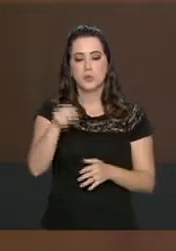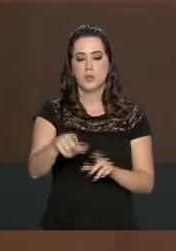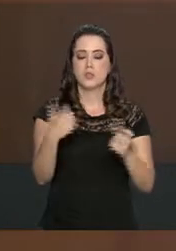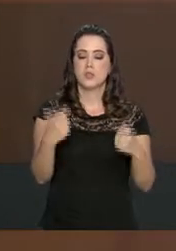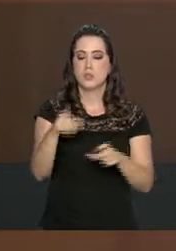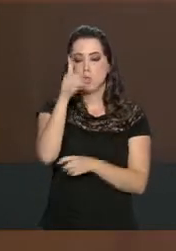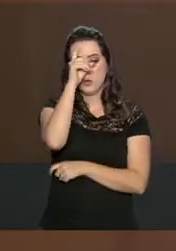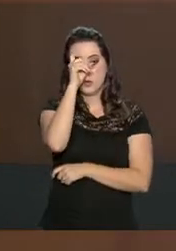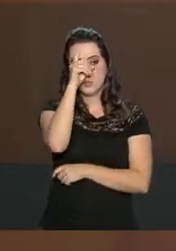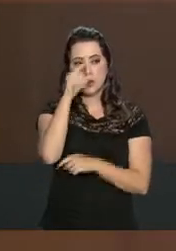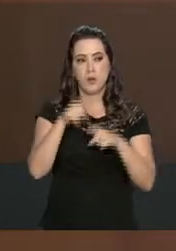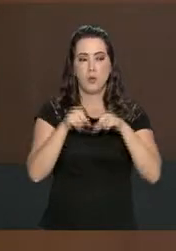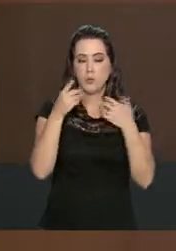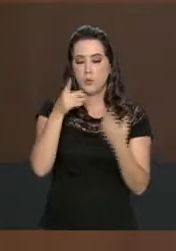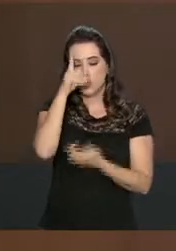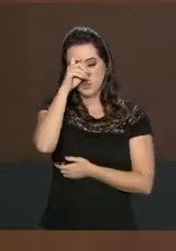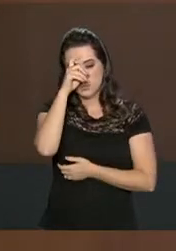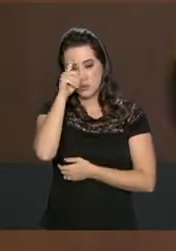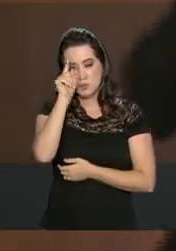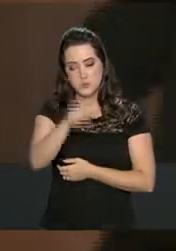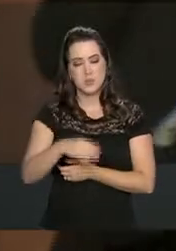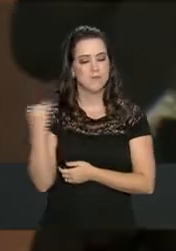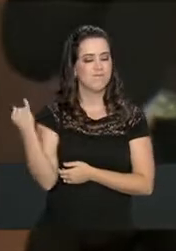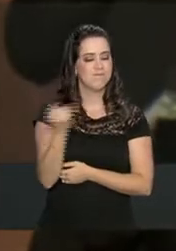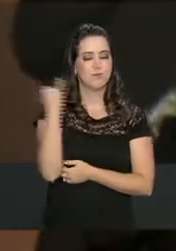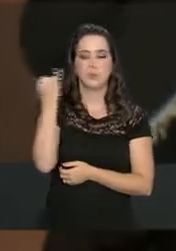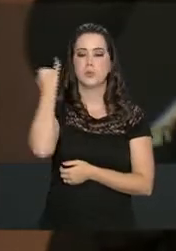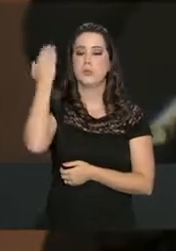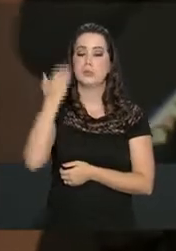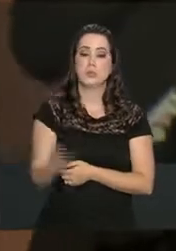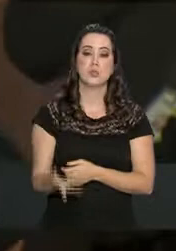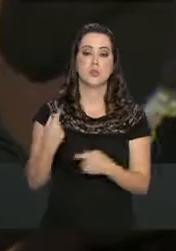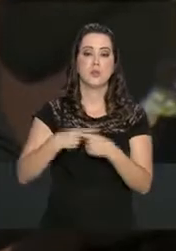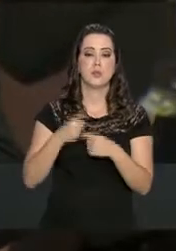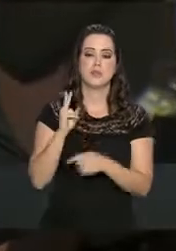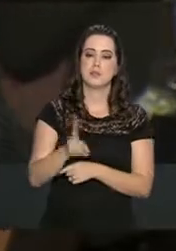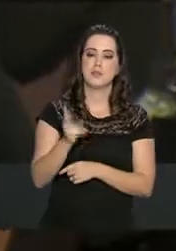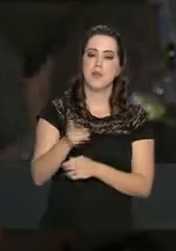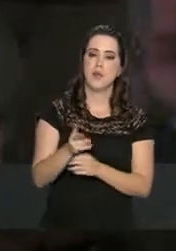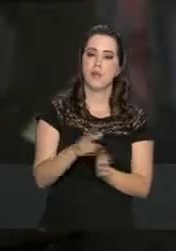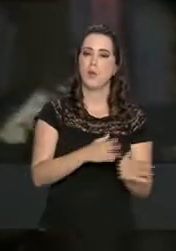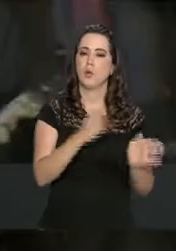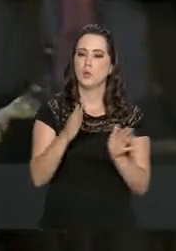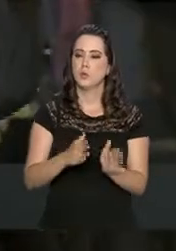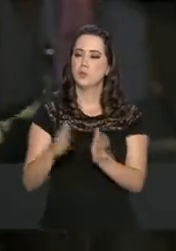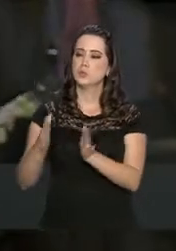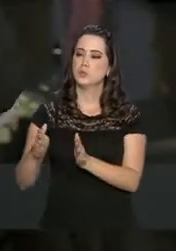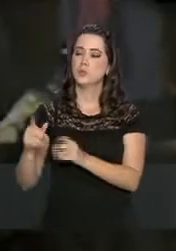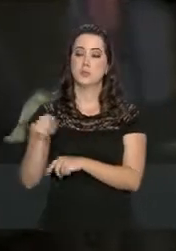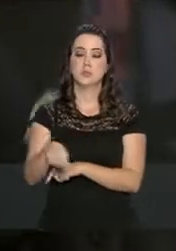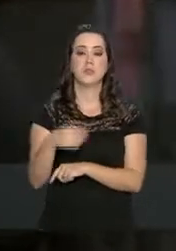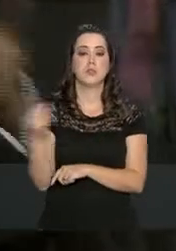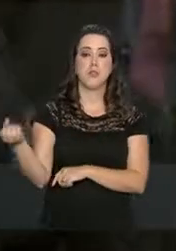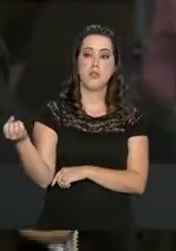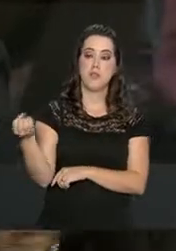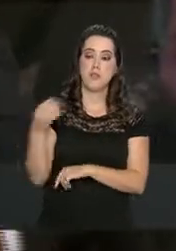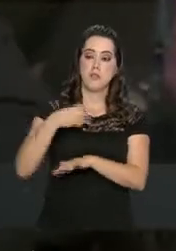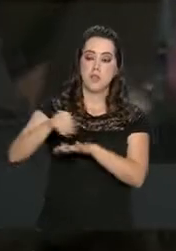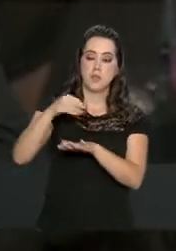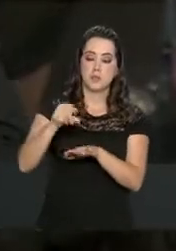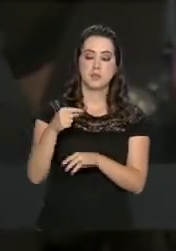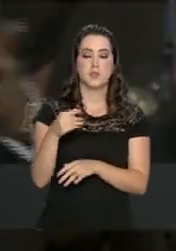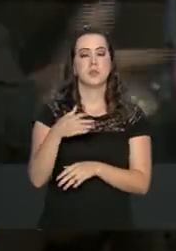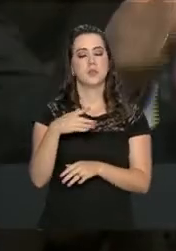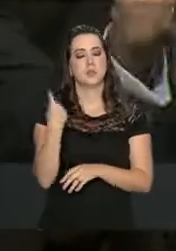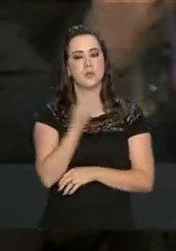hospital, não é? Acho que este hospital foi inspirador, porque a cada momento me vinha notícia dos gestos do nosso